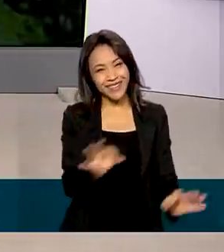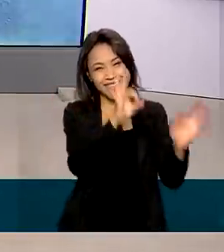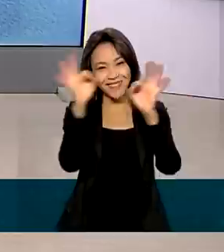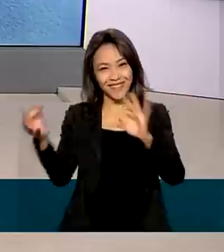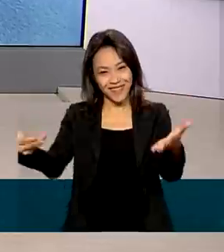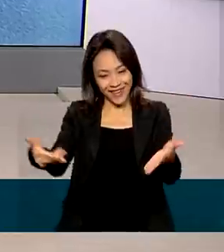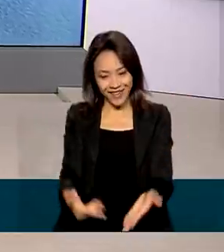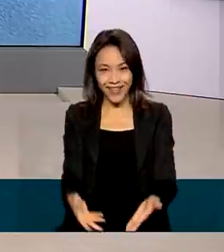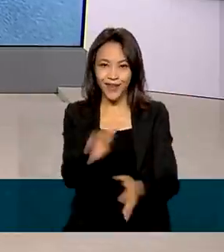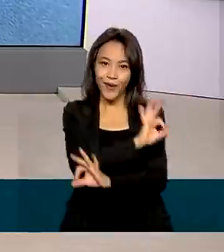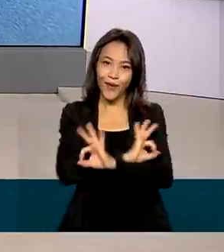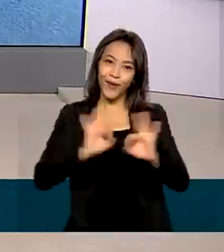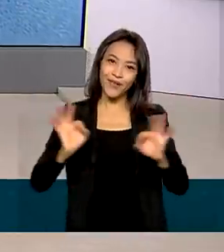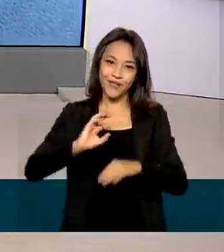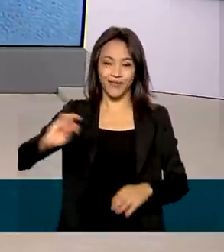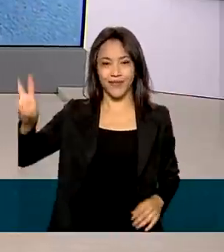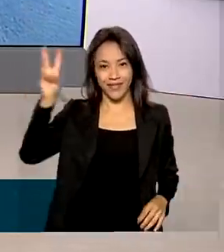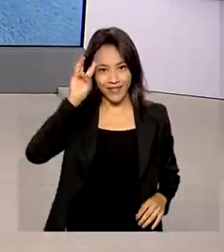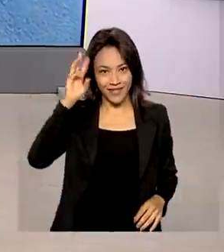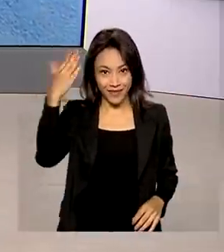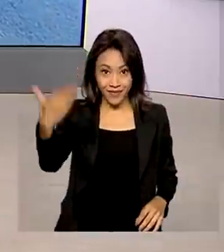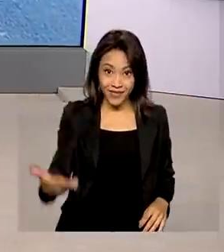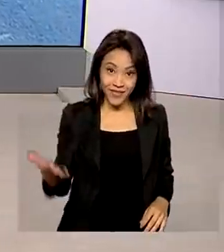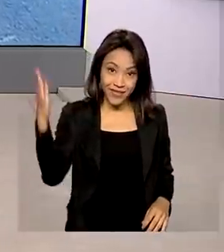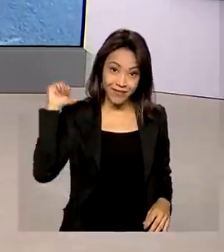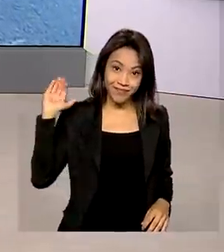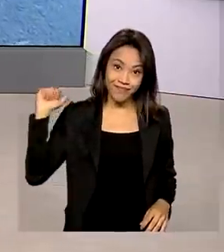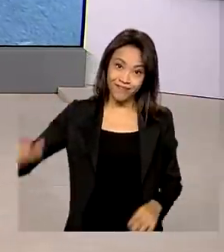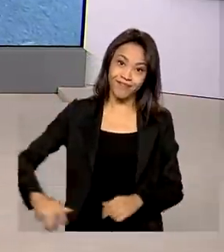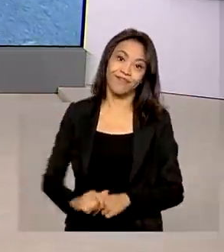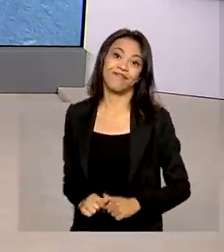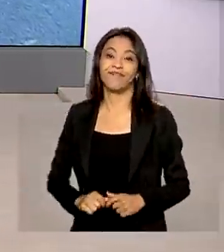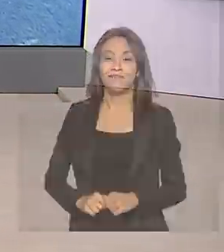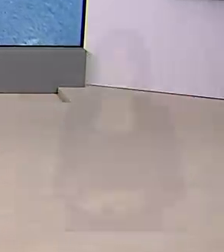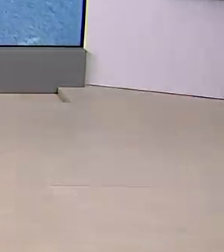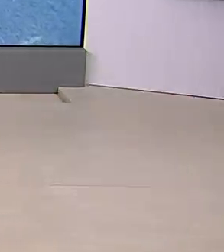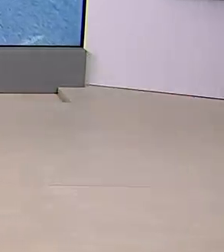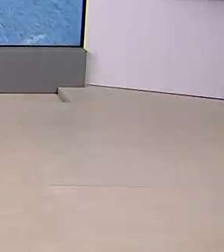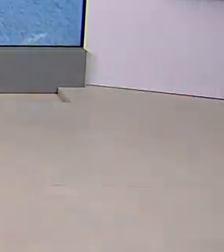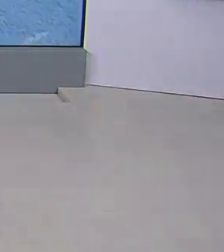companhia aqui no Brasil um dia uma ótima terça-feira para você E aí